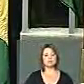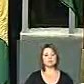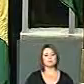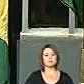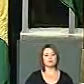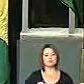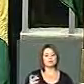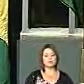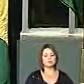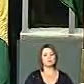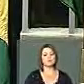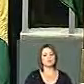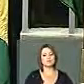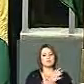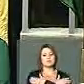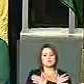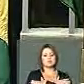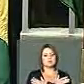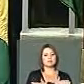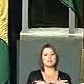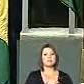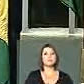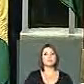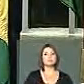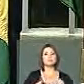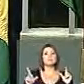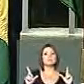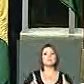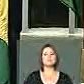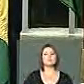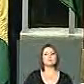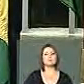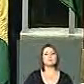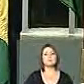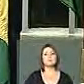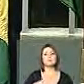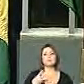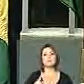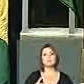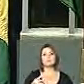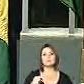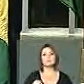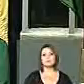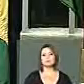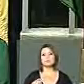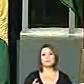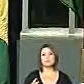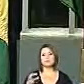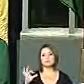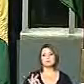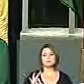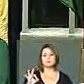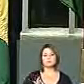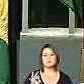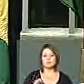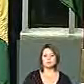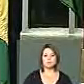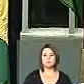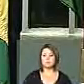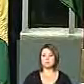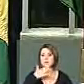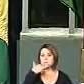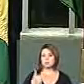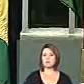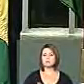que em dezembro de 2013 foram reduzidas a 4,3%. Para uma vida